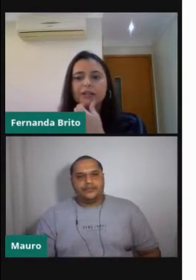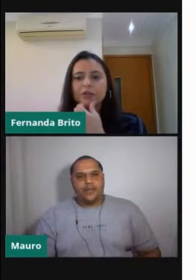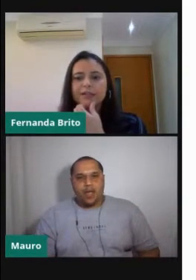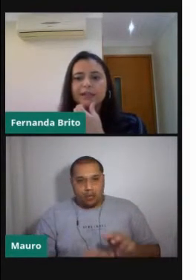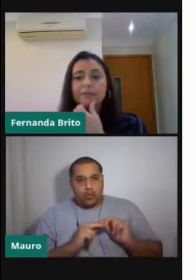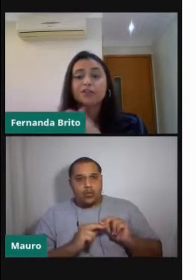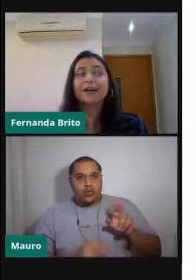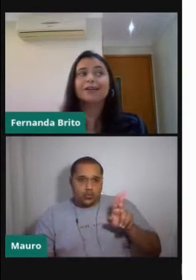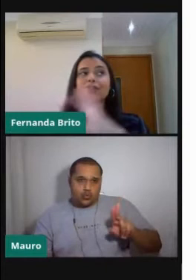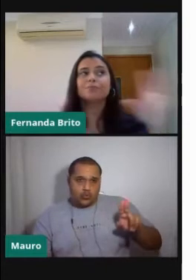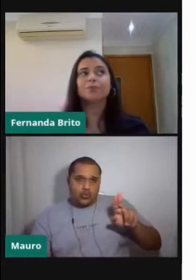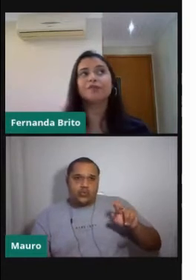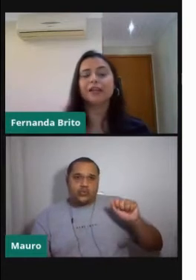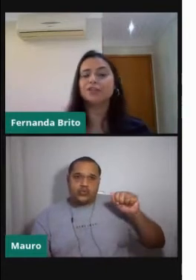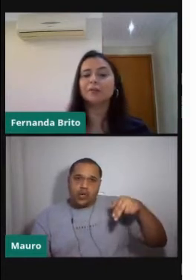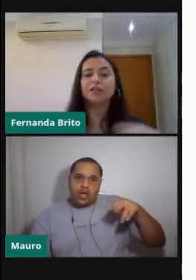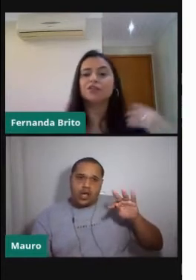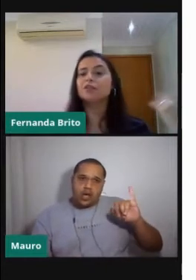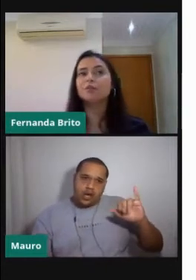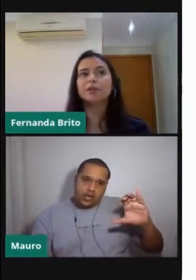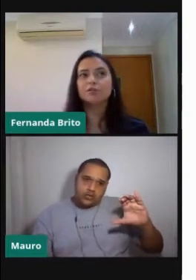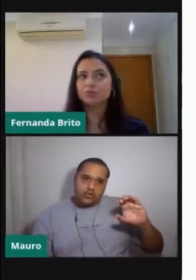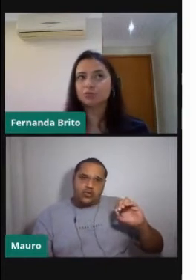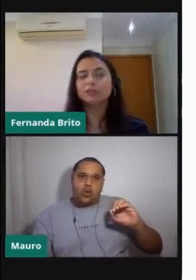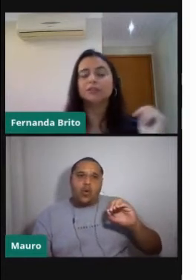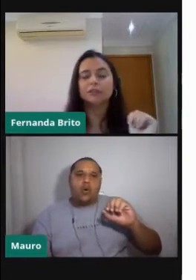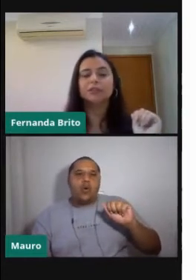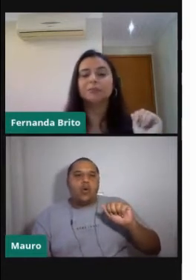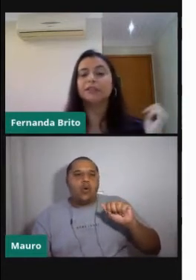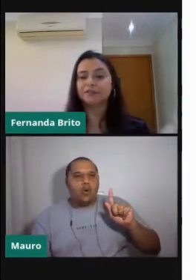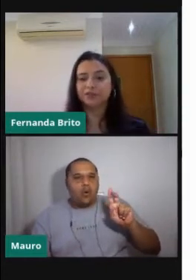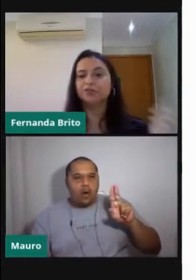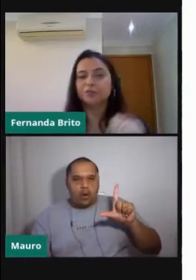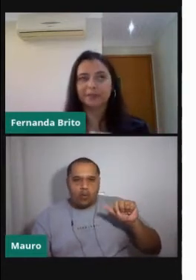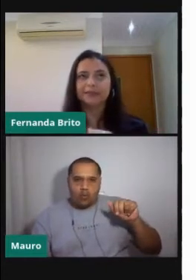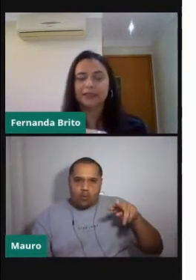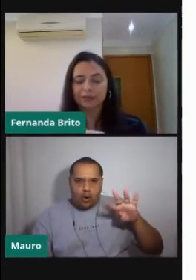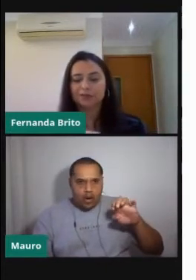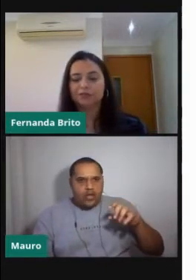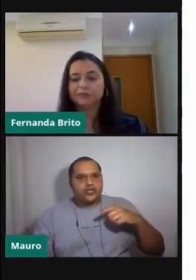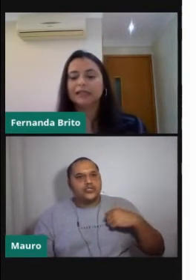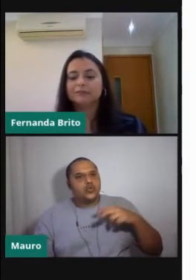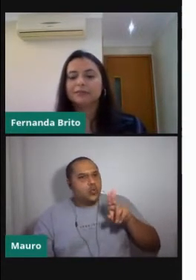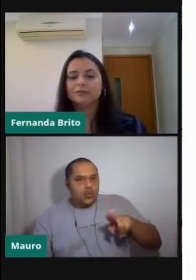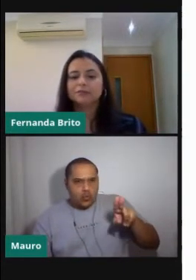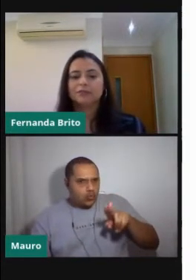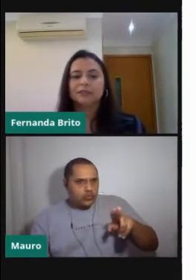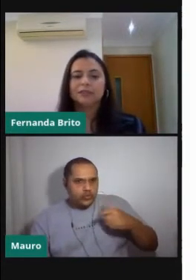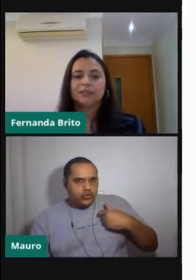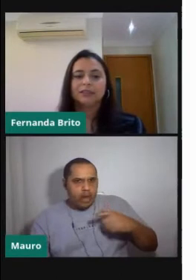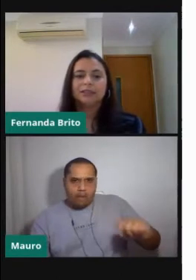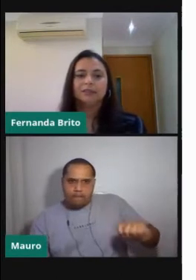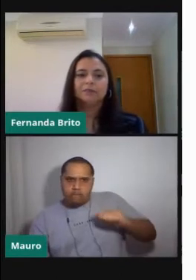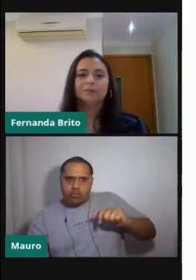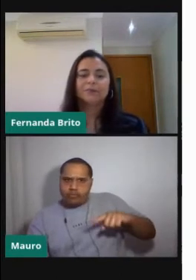anticoagulantes, né, em doses intermediárias profilaticamente não resulta em benefício no paciente, tá? Então,